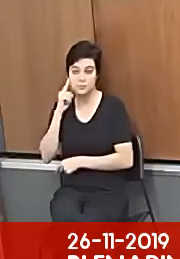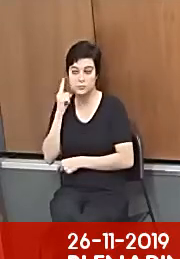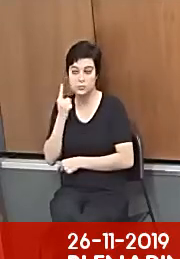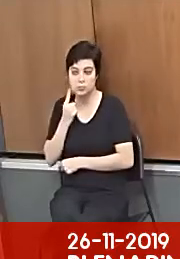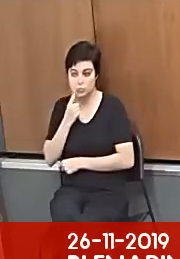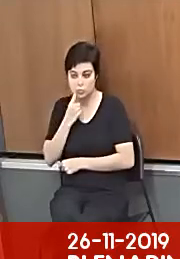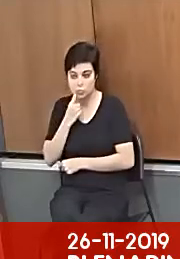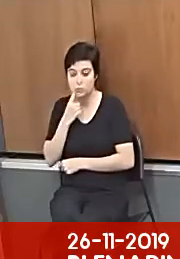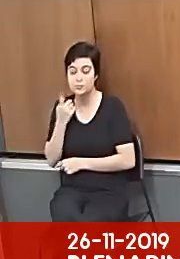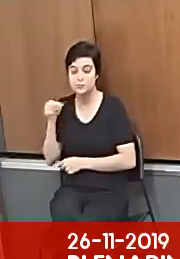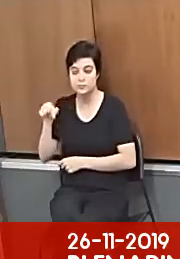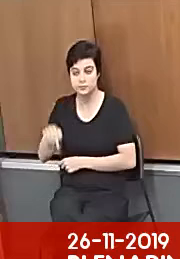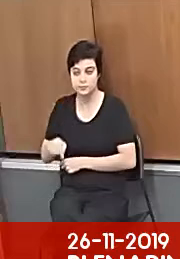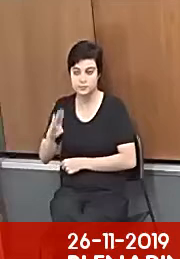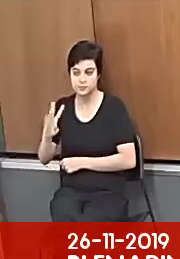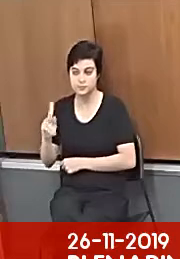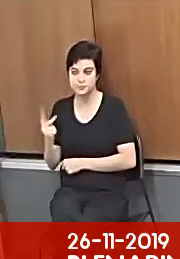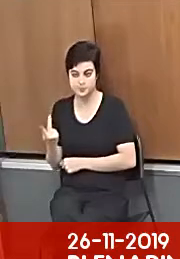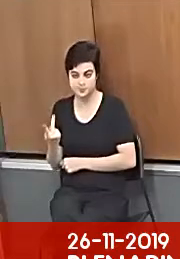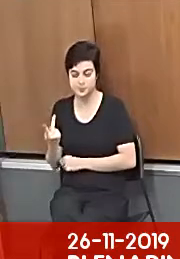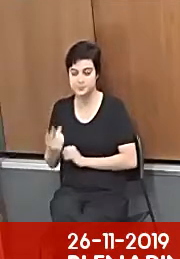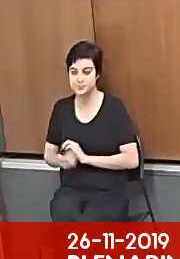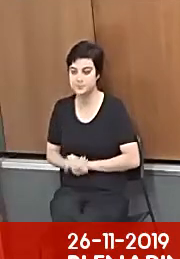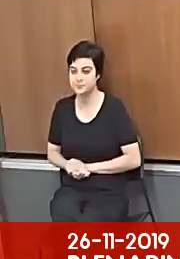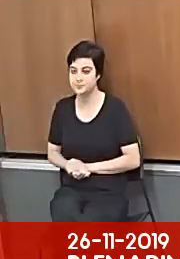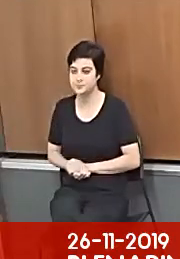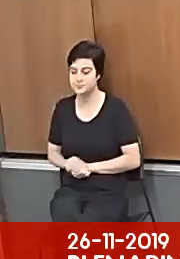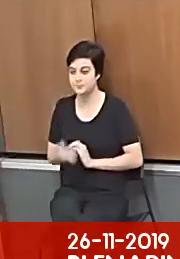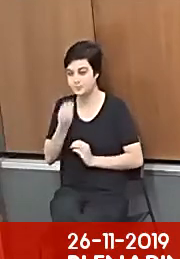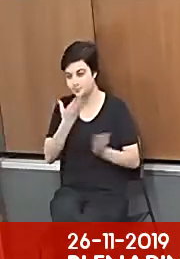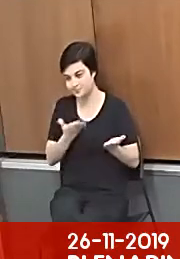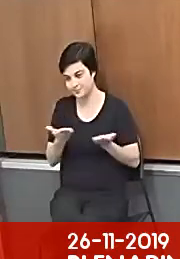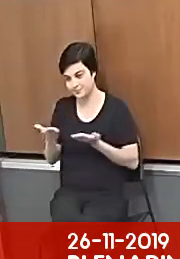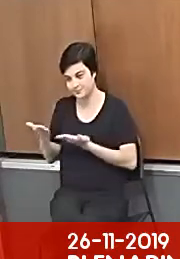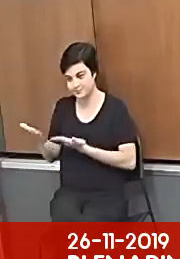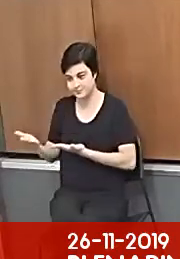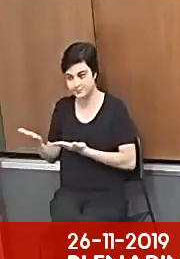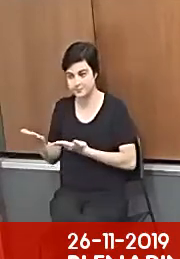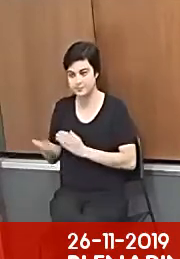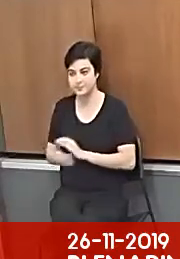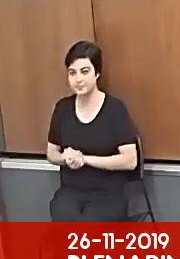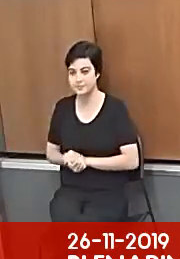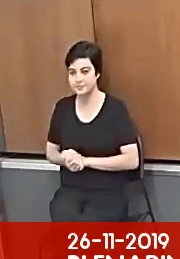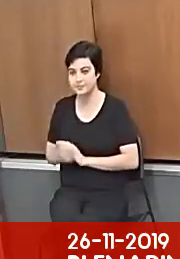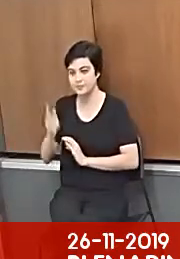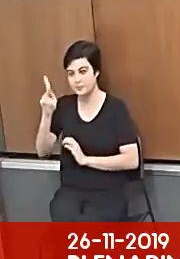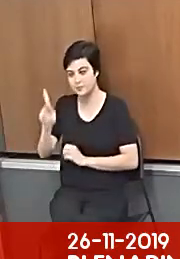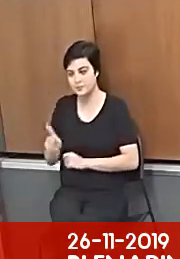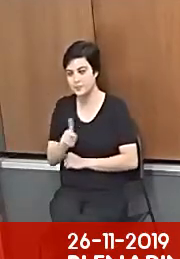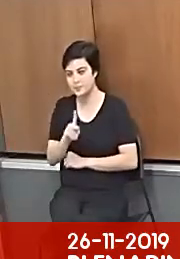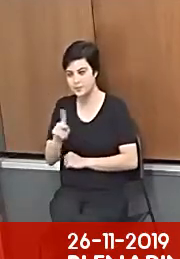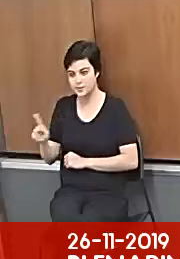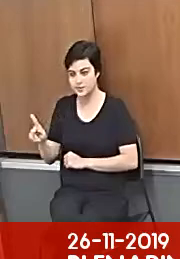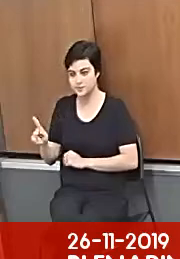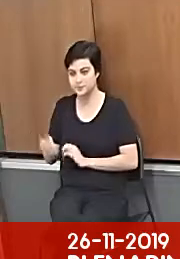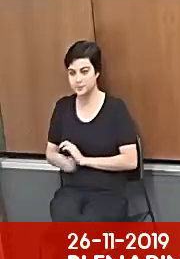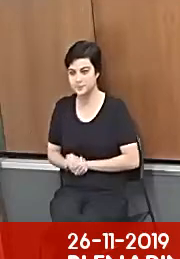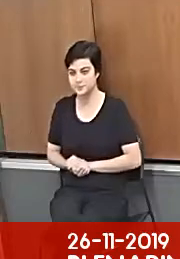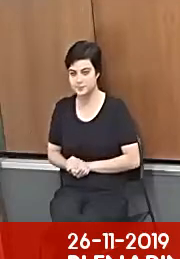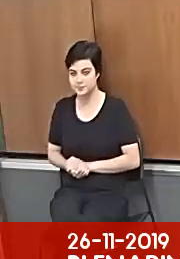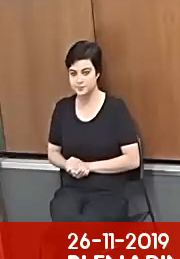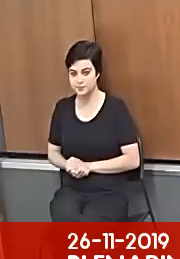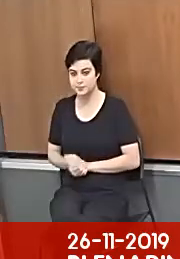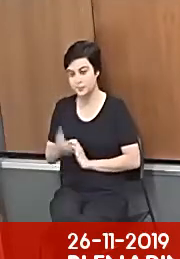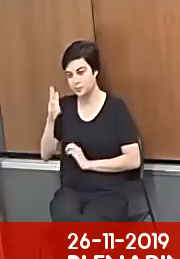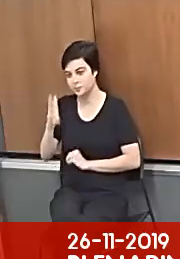da Arquidiocese de Belo Horizonte. Seja bem-vindo, padre Wagner.